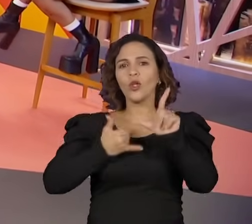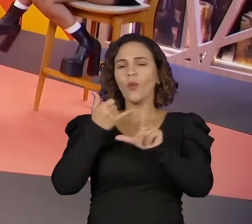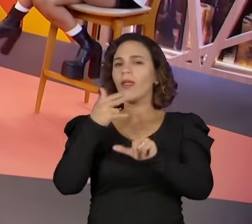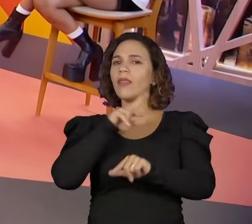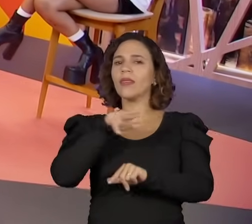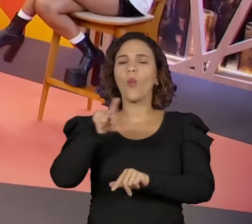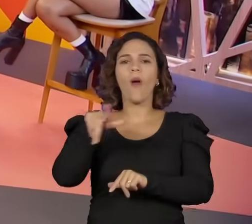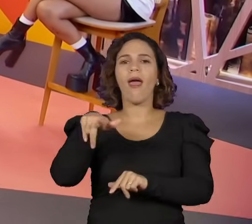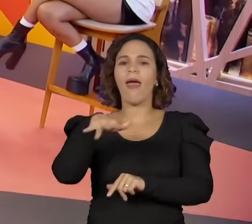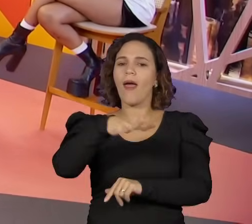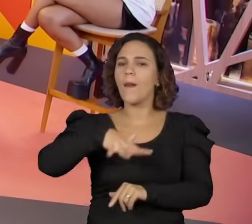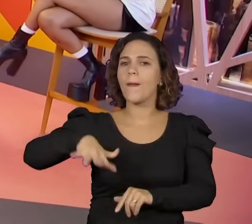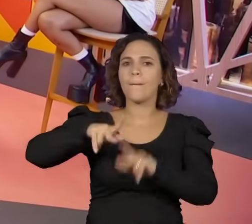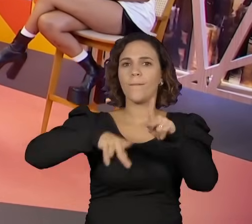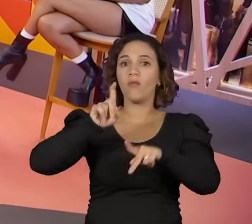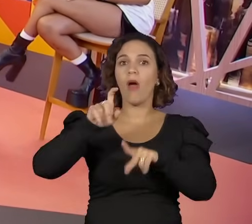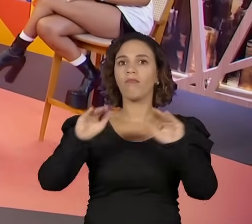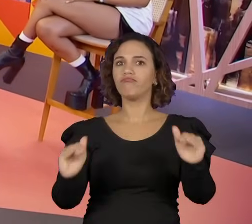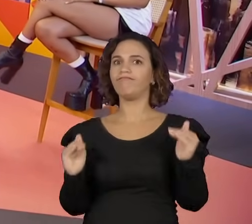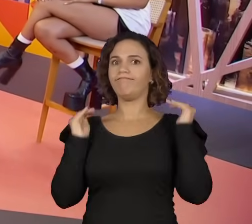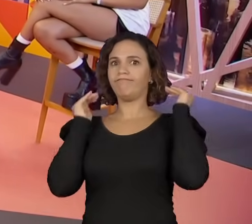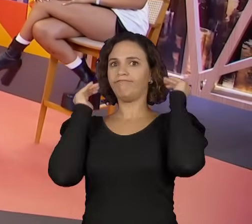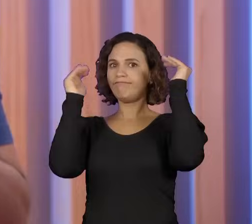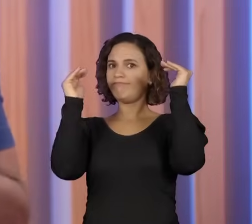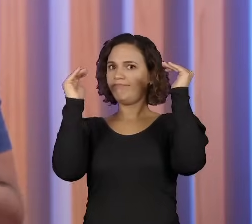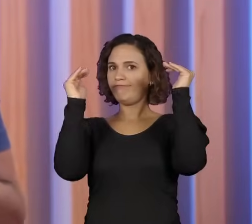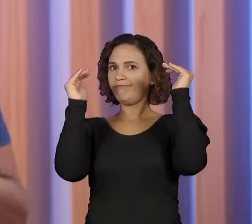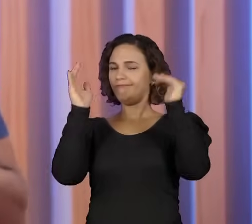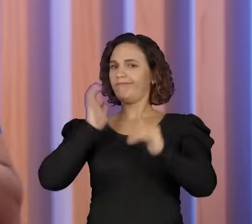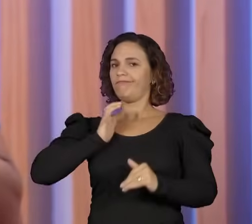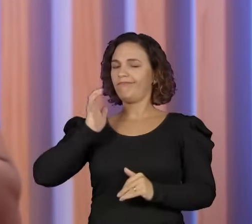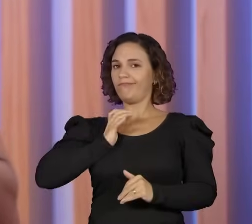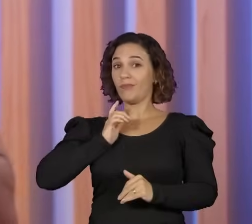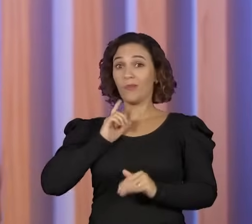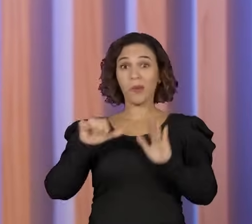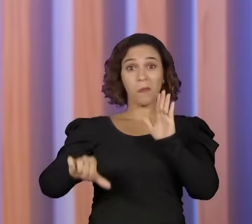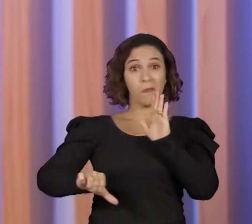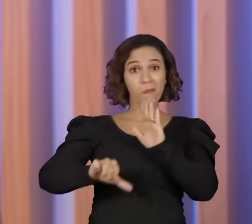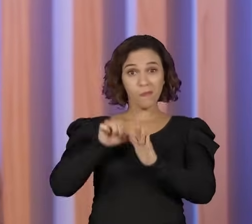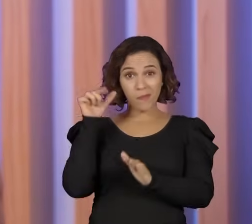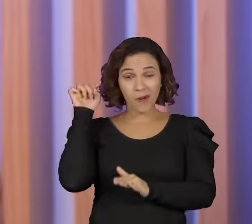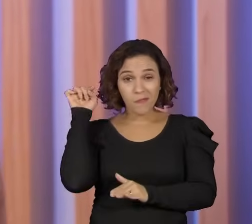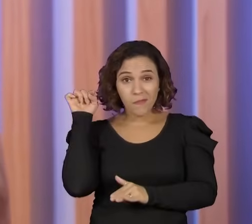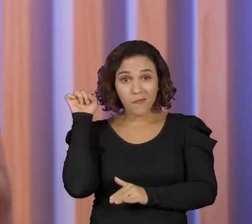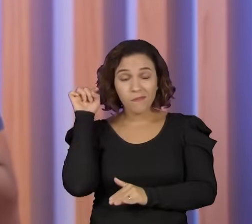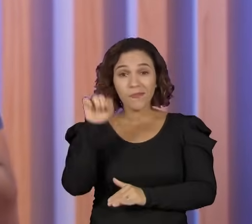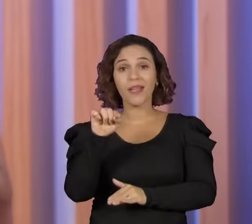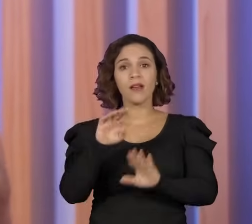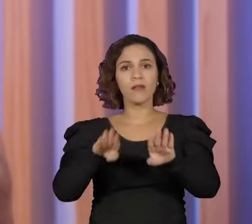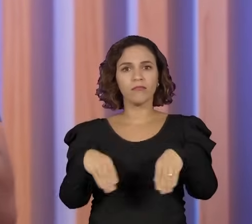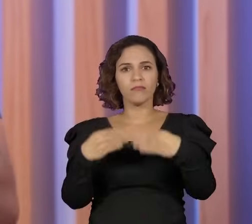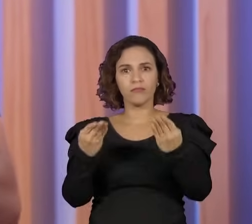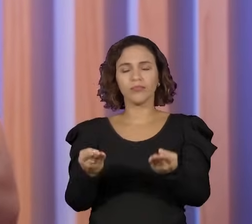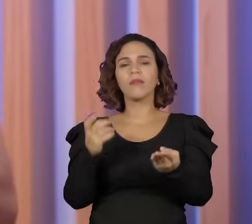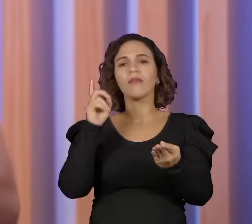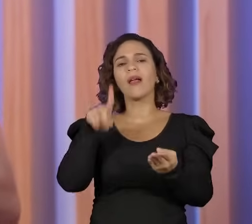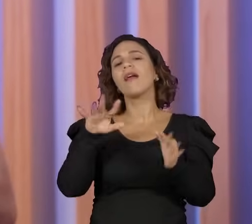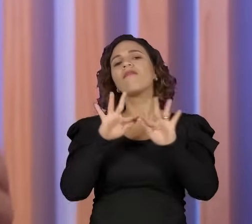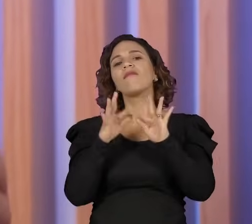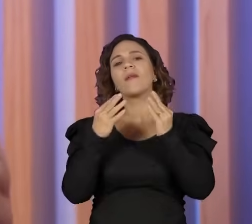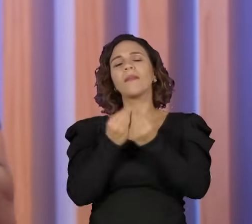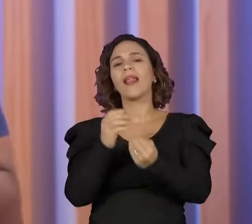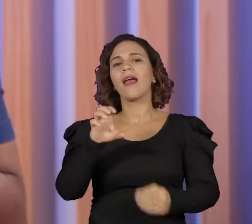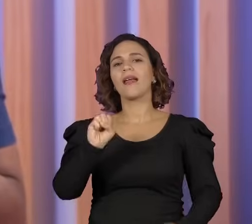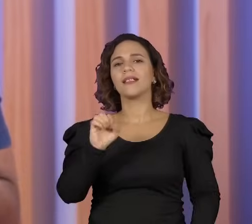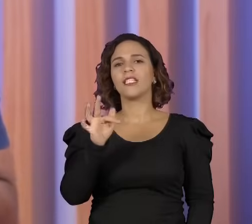era elitista. Então, o primeiro tarô que se tem na notícia é da família Sforza,